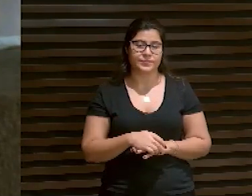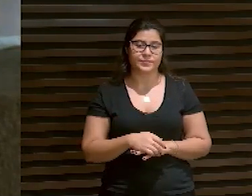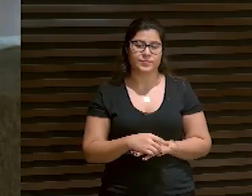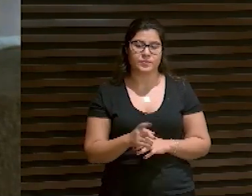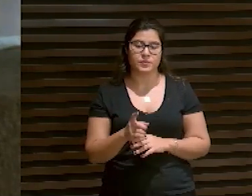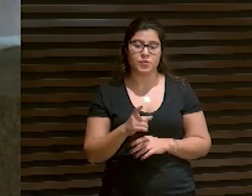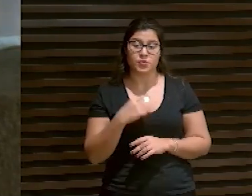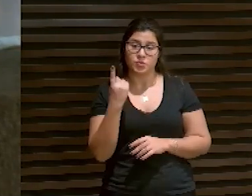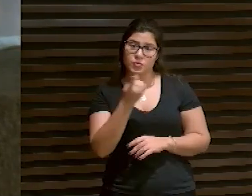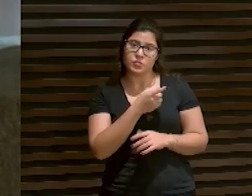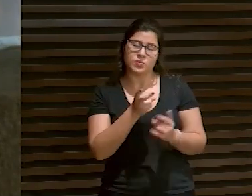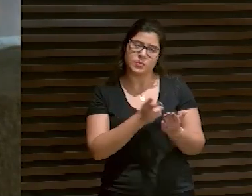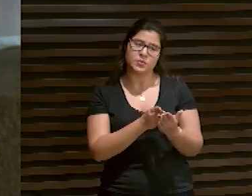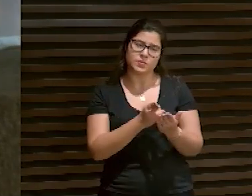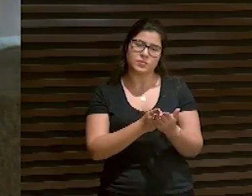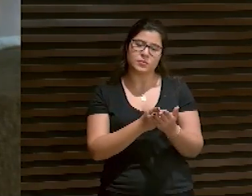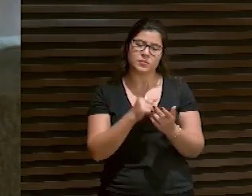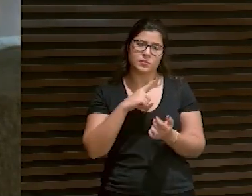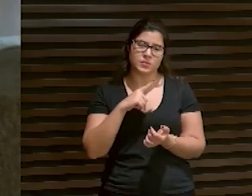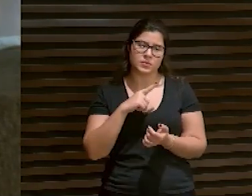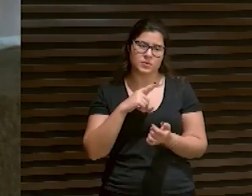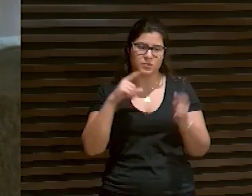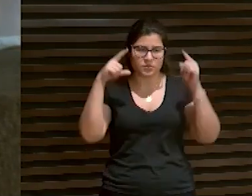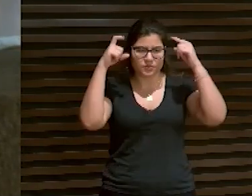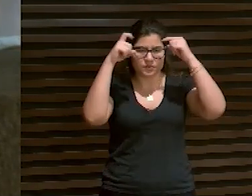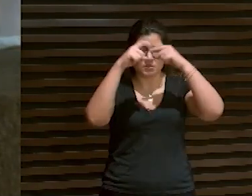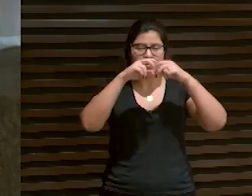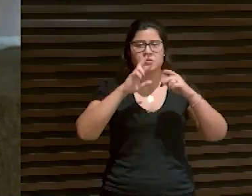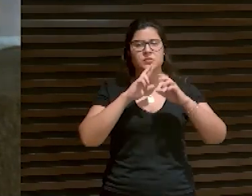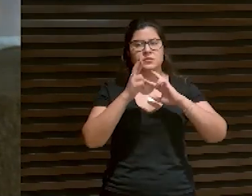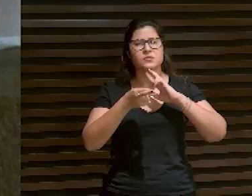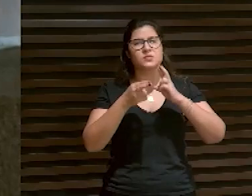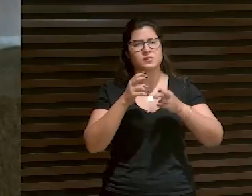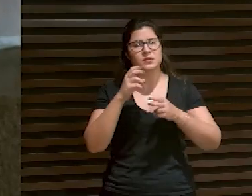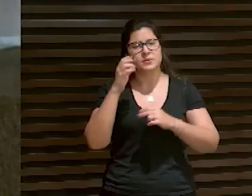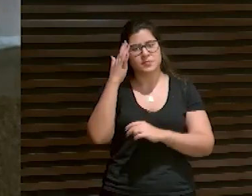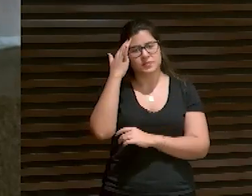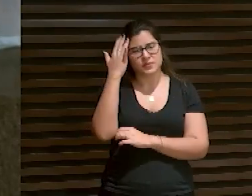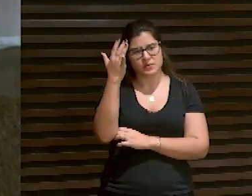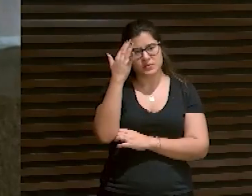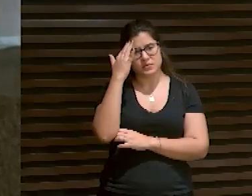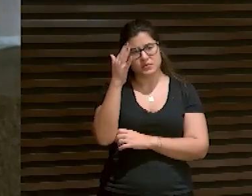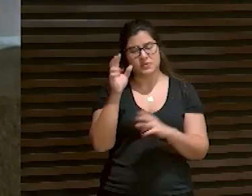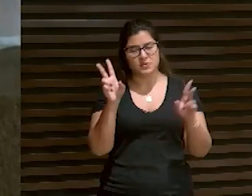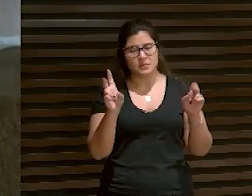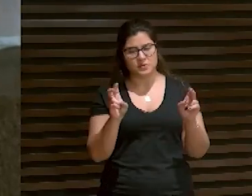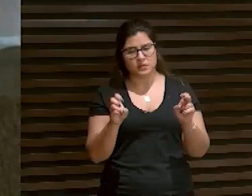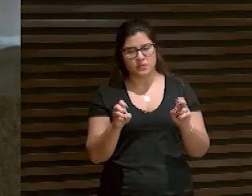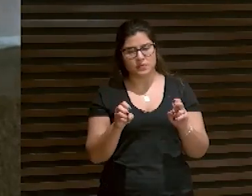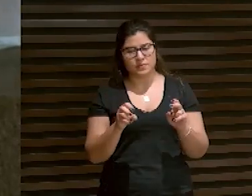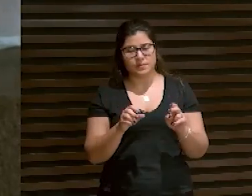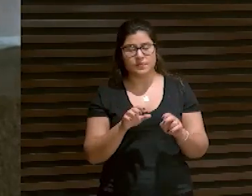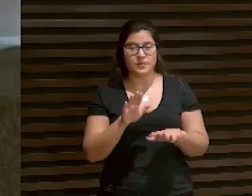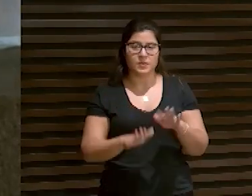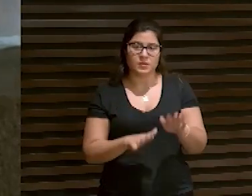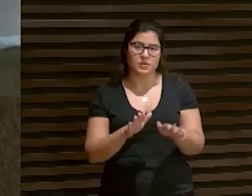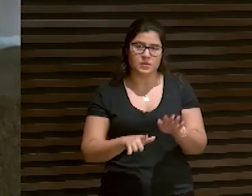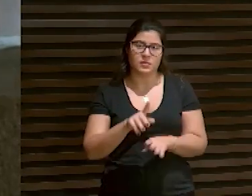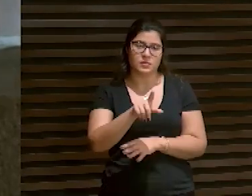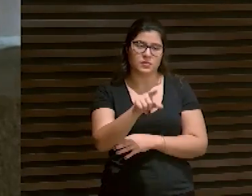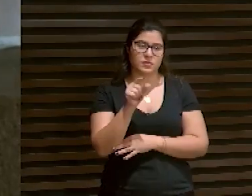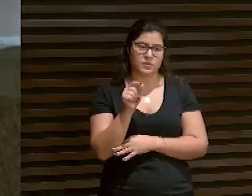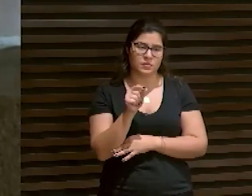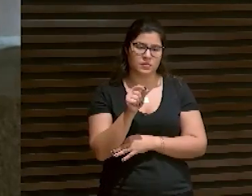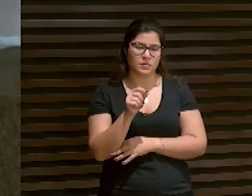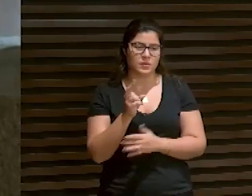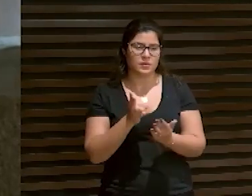temos dificuldade de responder ou de refletir sobre ela. E se nós pudéssemos escolher, talvez teríamos a mesma postura